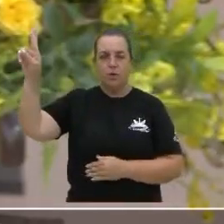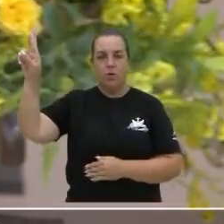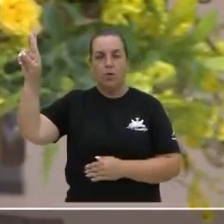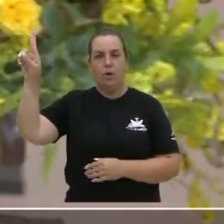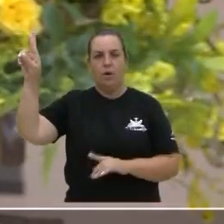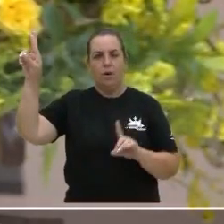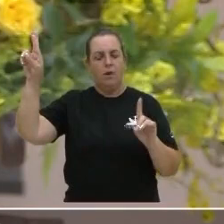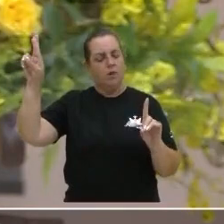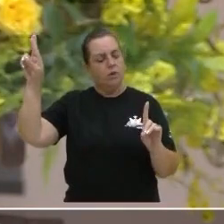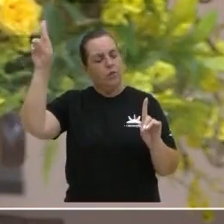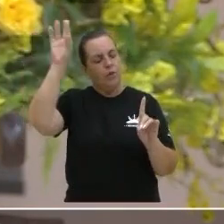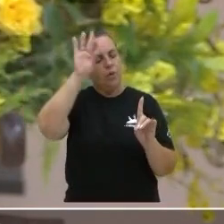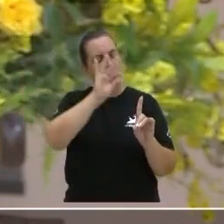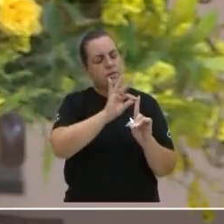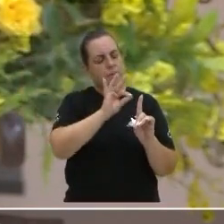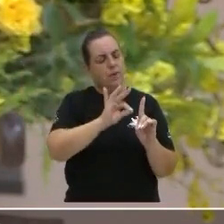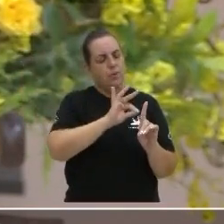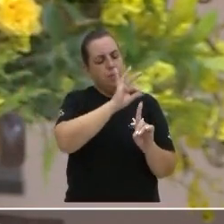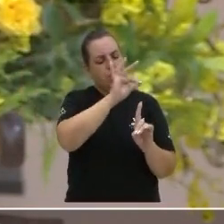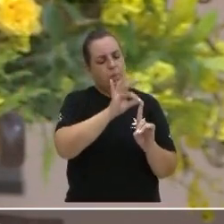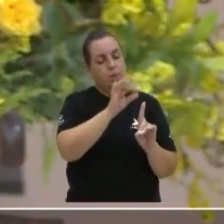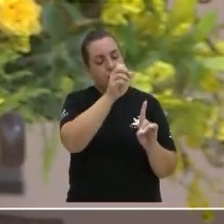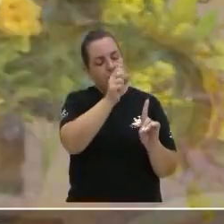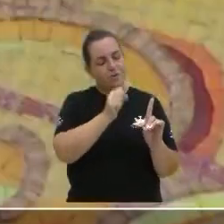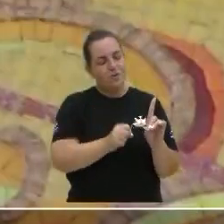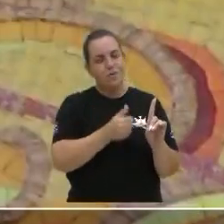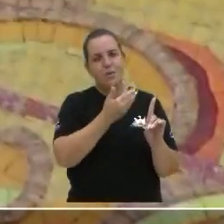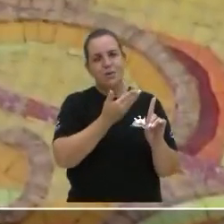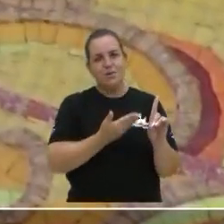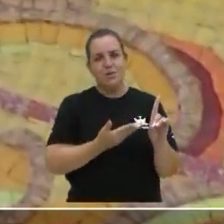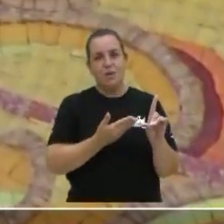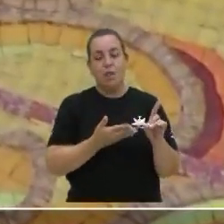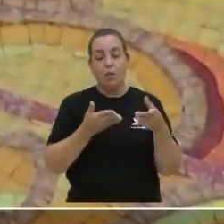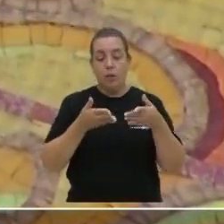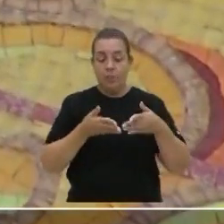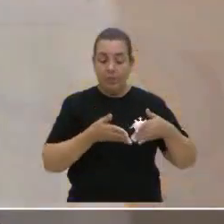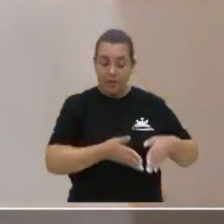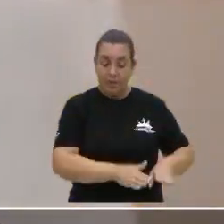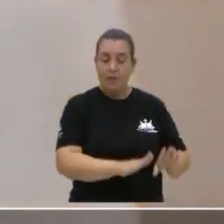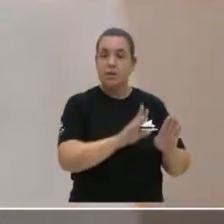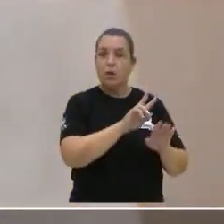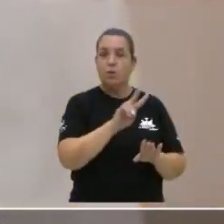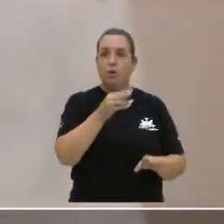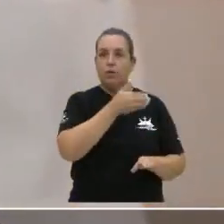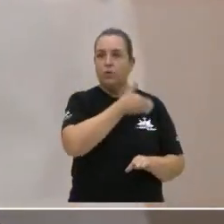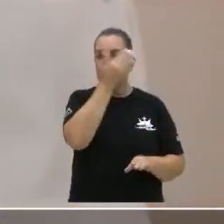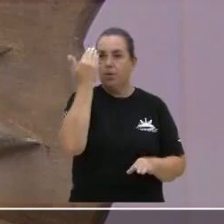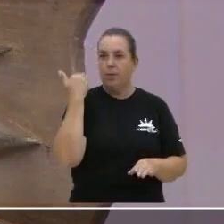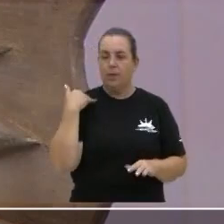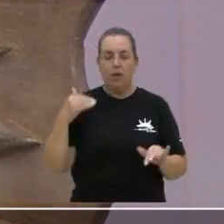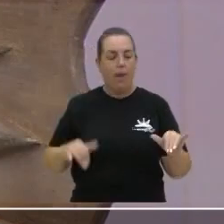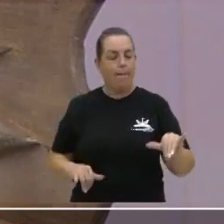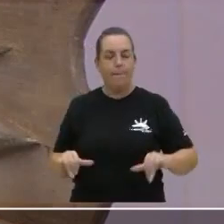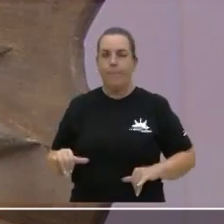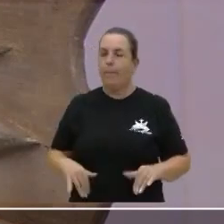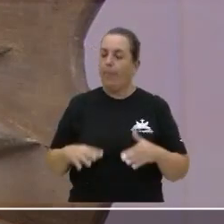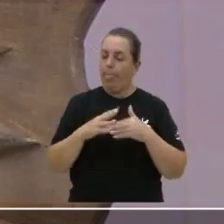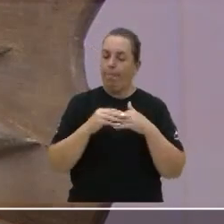nosso Senhor, que foi concebido pelo poder do Espírito Santo, nasceu da Virgem